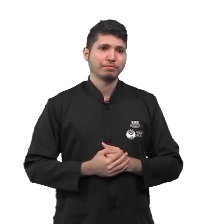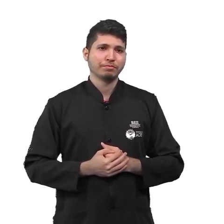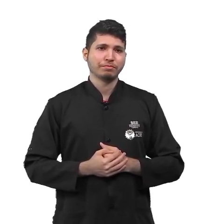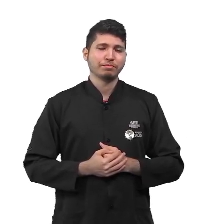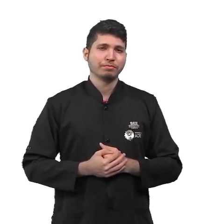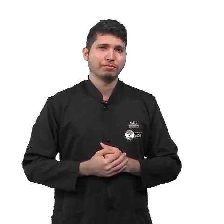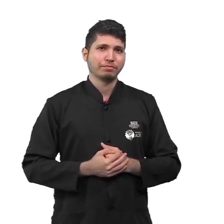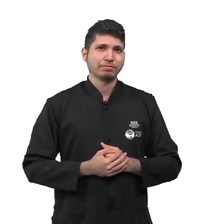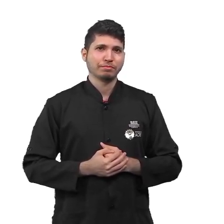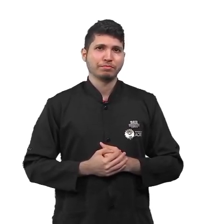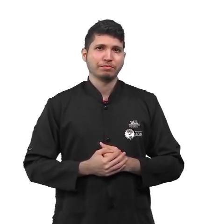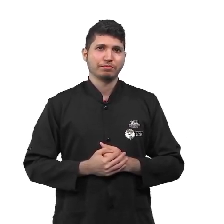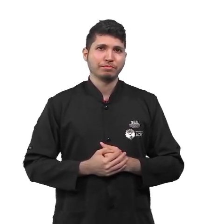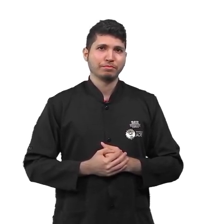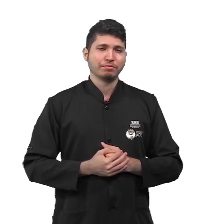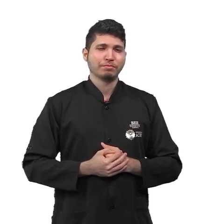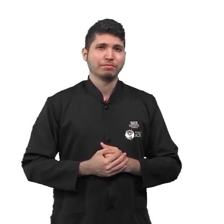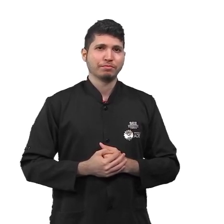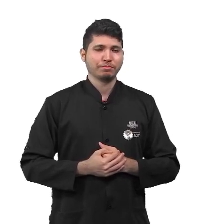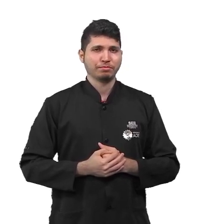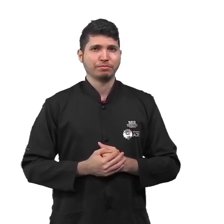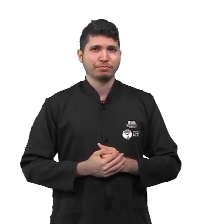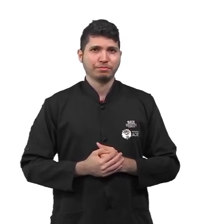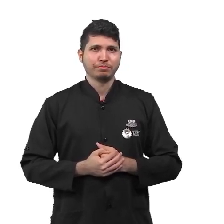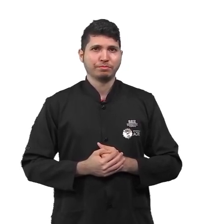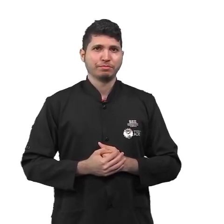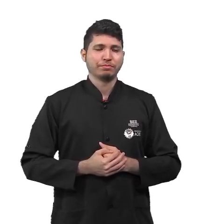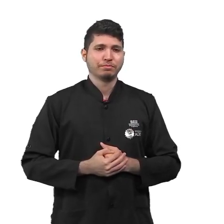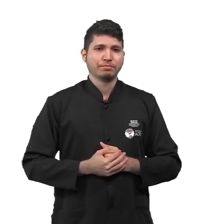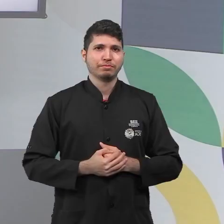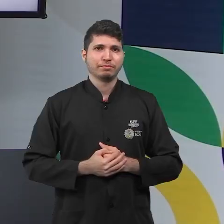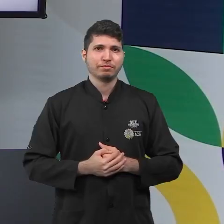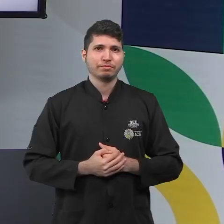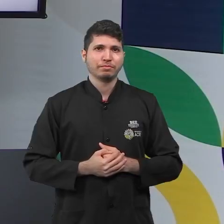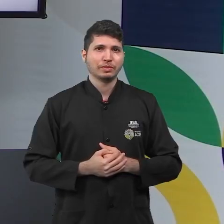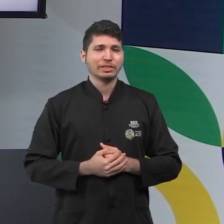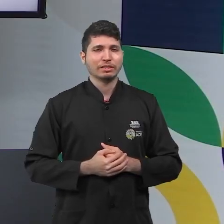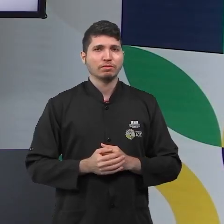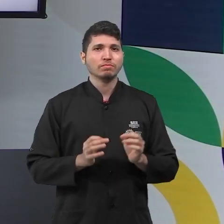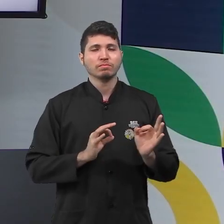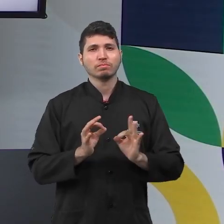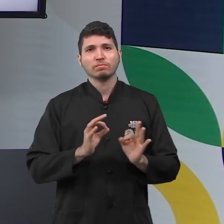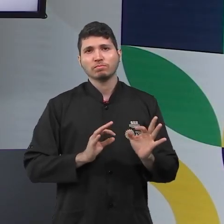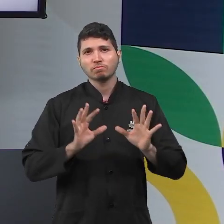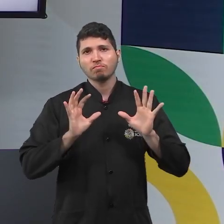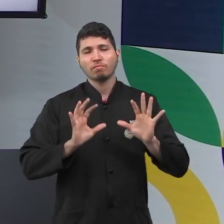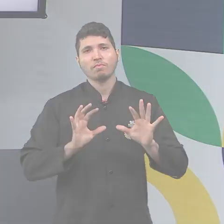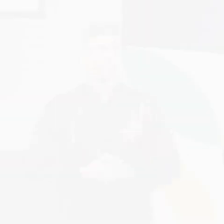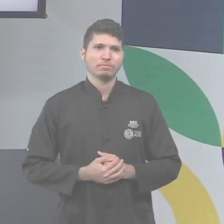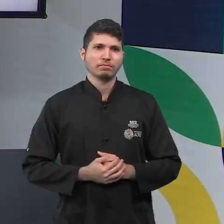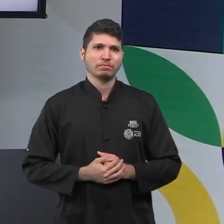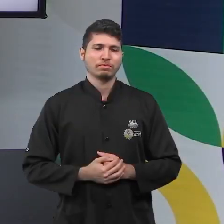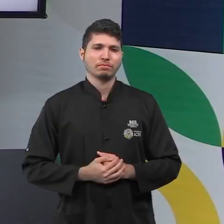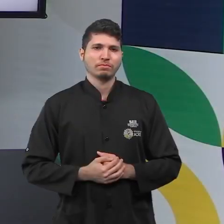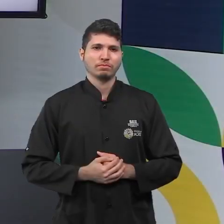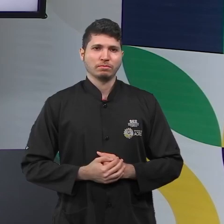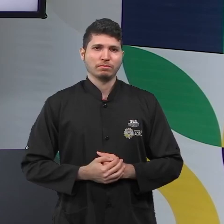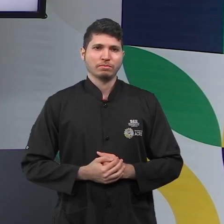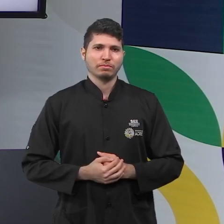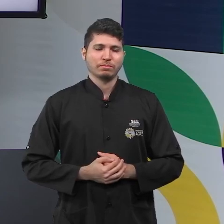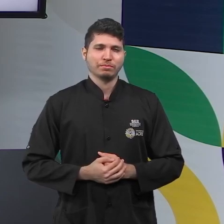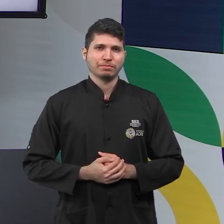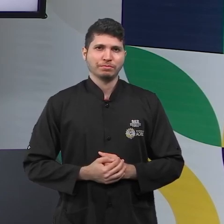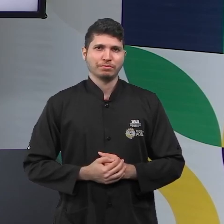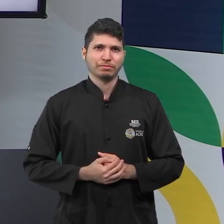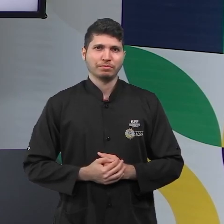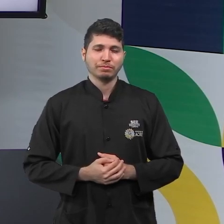essa daqui, basicamente, é as funções ali que os polissacarídeos fazem. Então, agora, juntos,